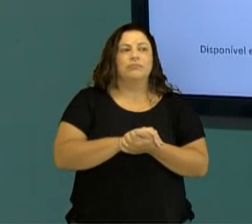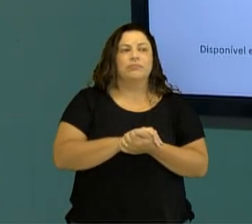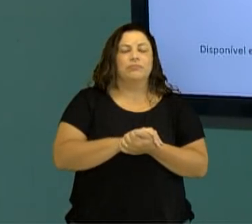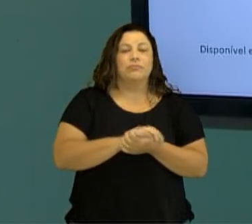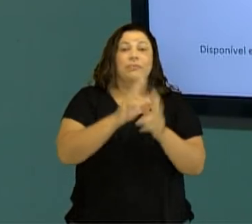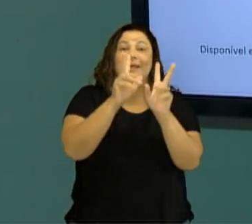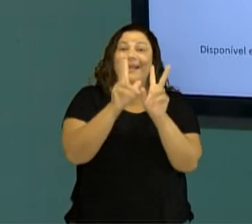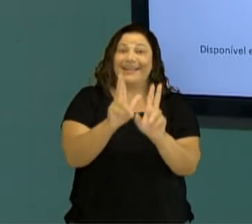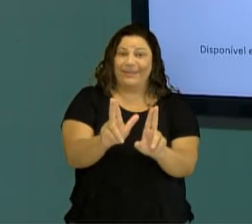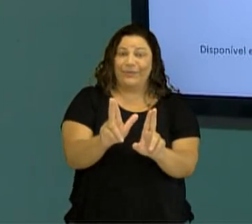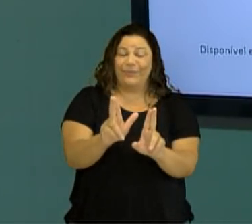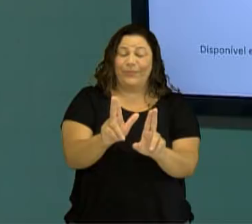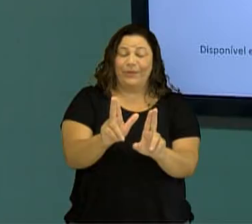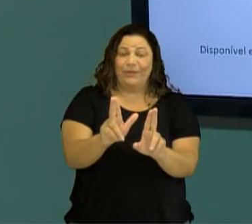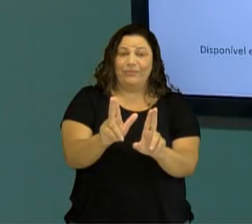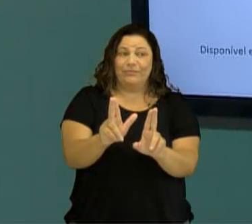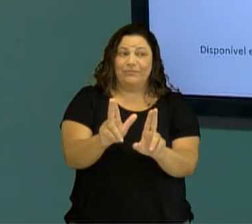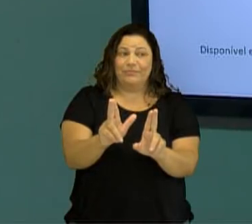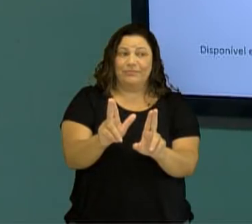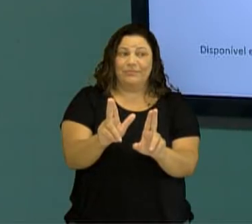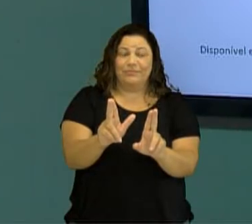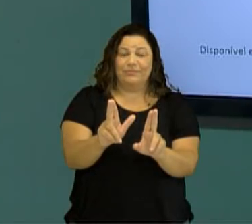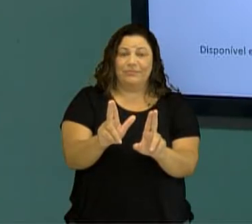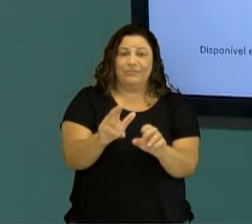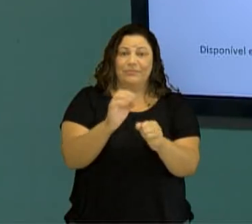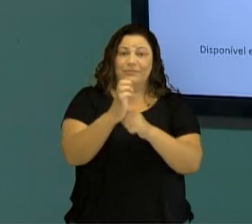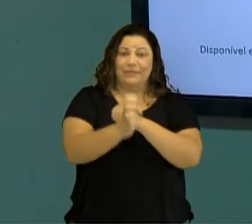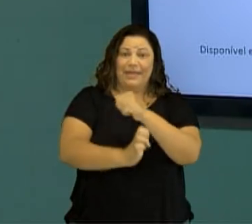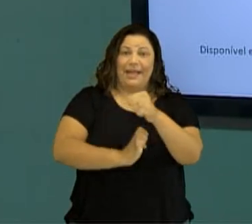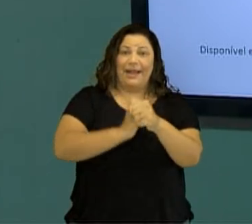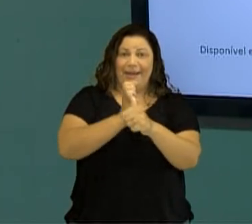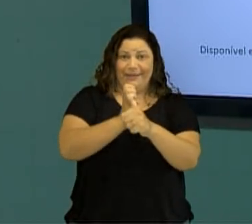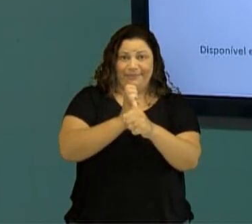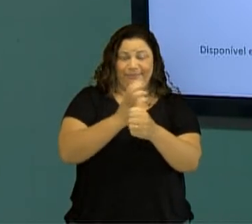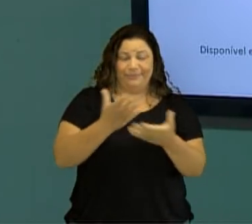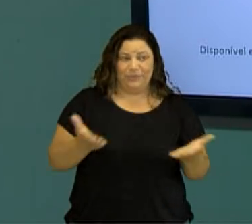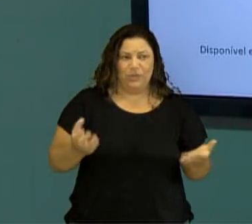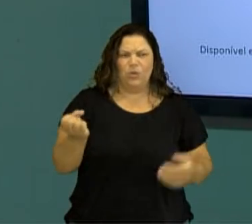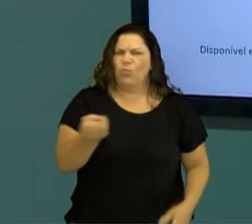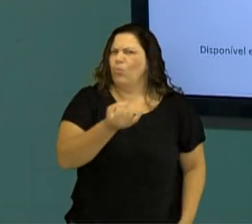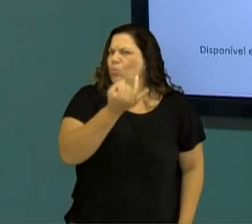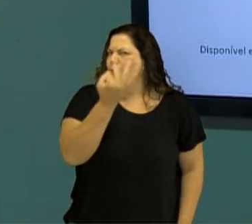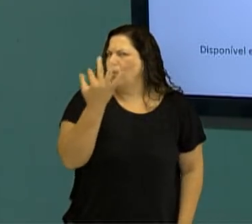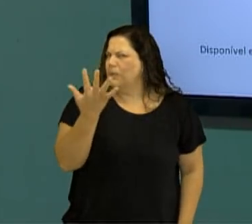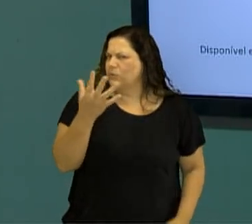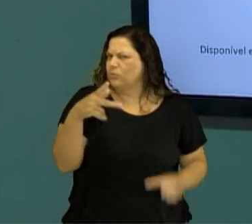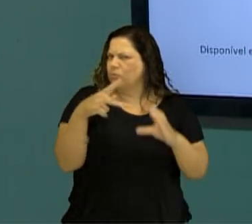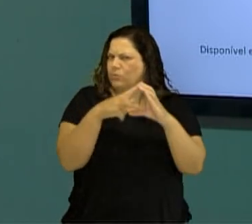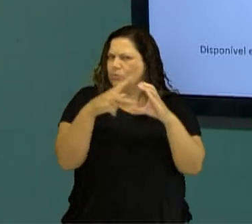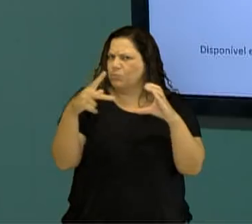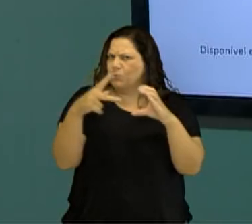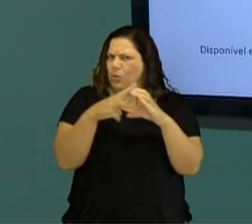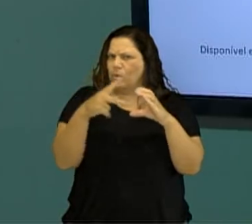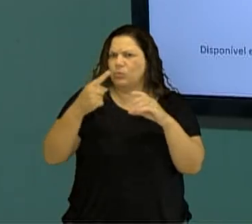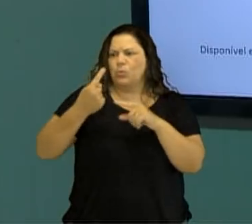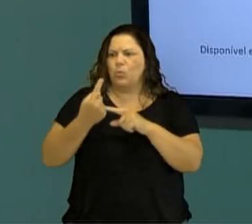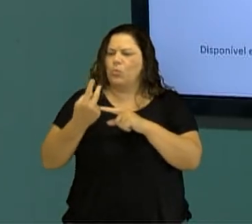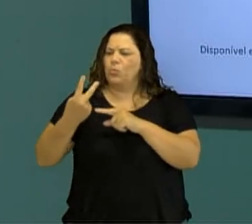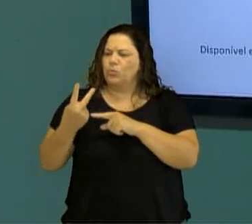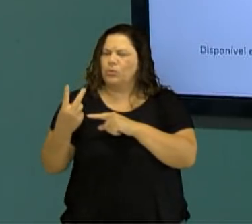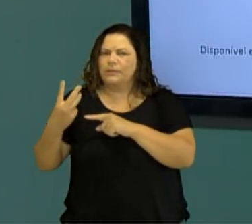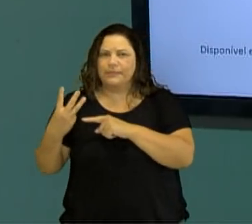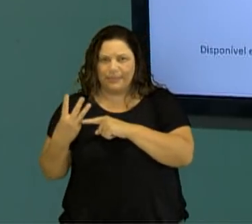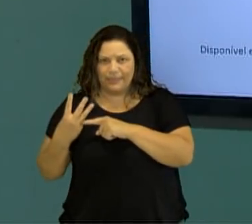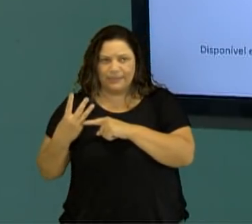é igual à quantidade de elétrons. Olha lá, ó. Quantos prótons eu tenho? 1, 2, 3.